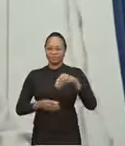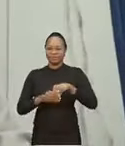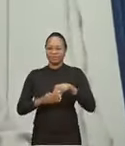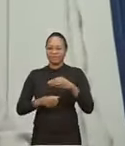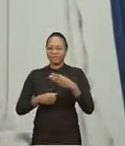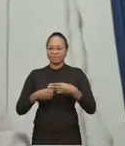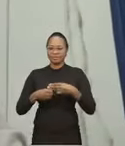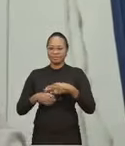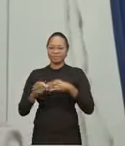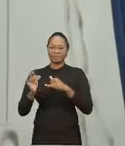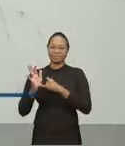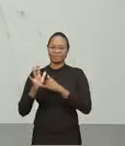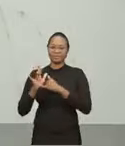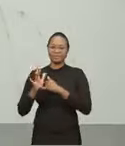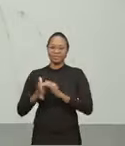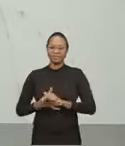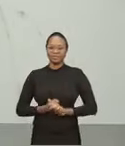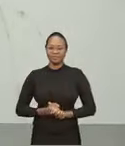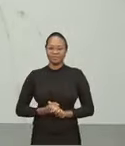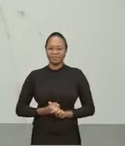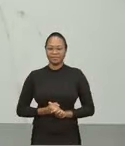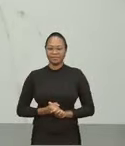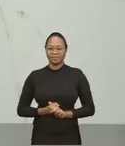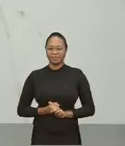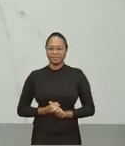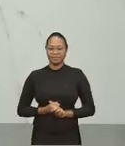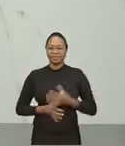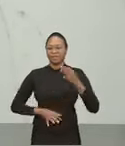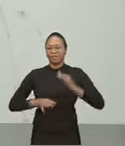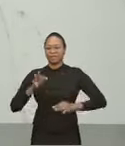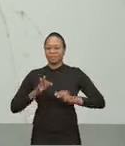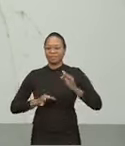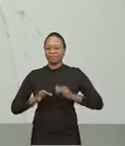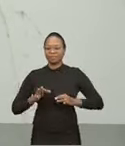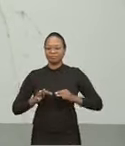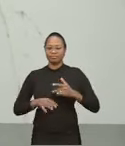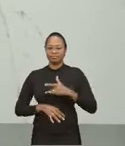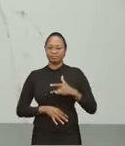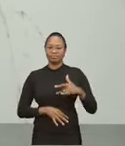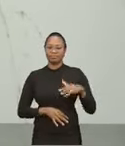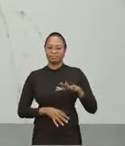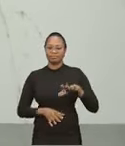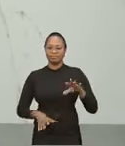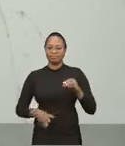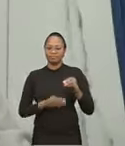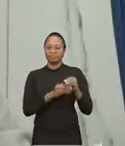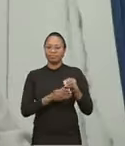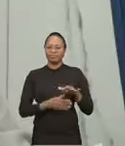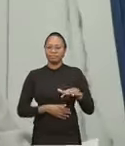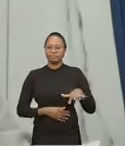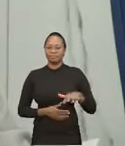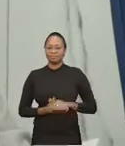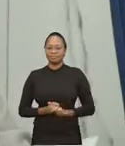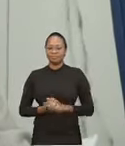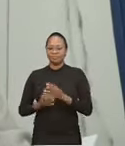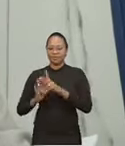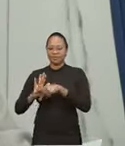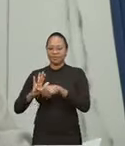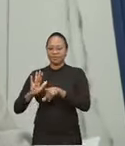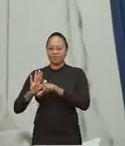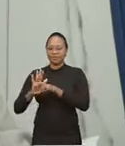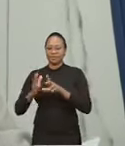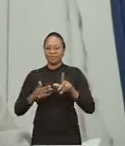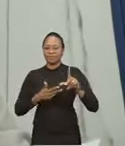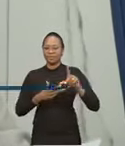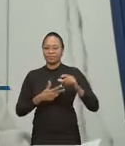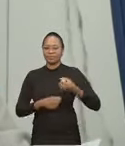de Camaçari, senhor presidente. E amigo para omissão de Justiça e omissão de Saúde. Próxima matéria, senhor primeiro secretário. Projeto de lei do